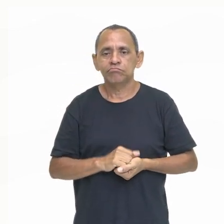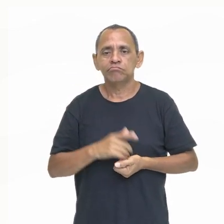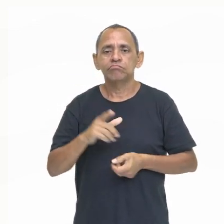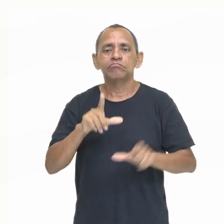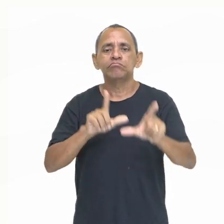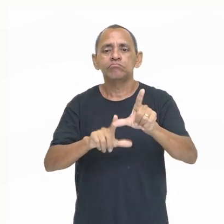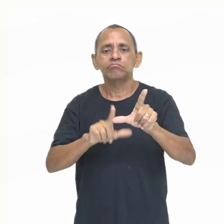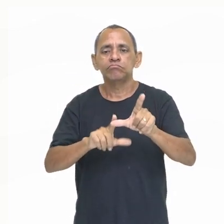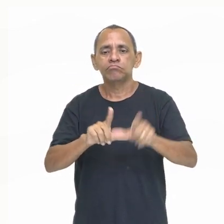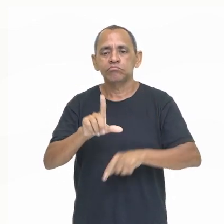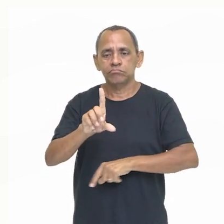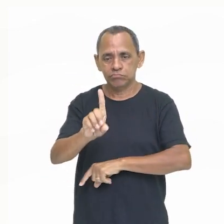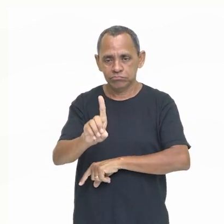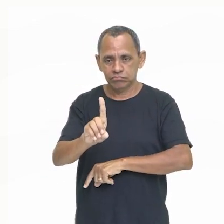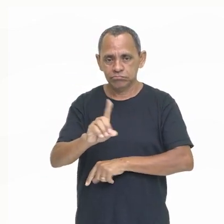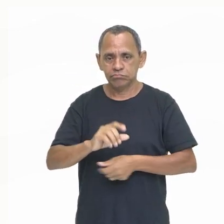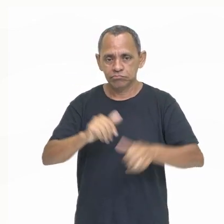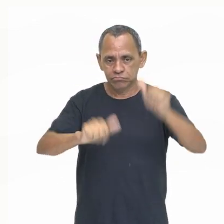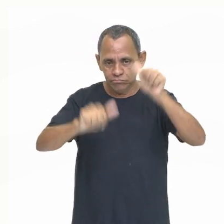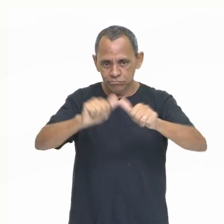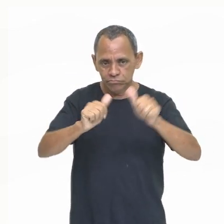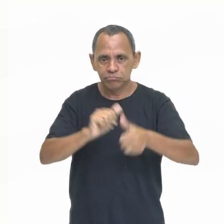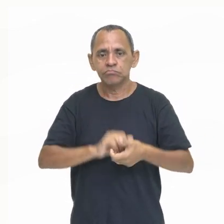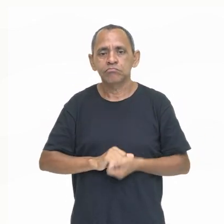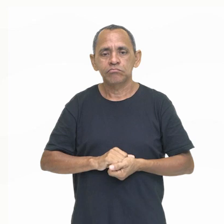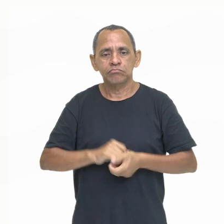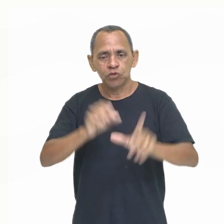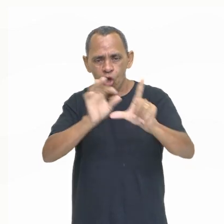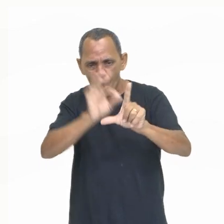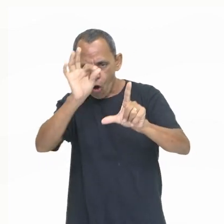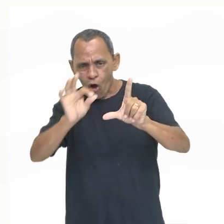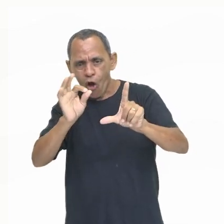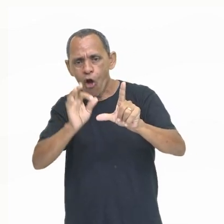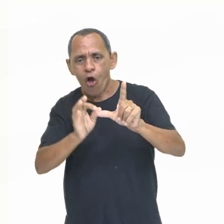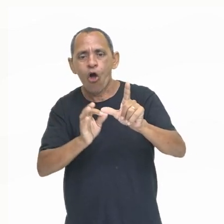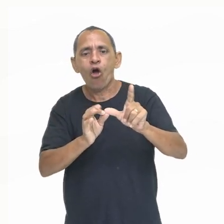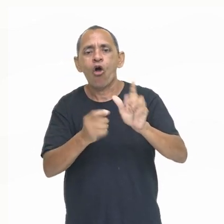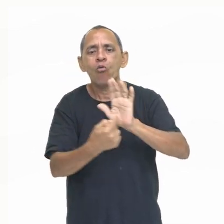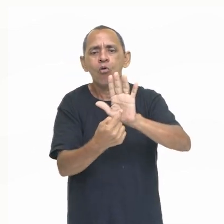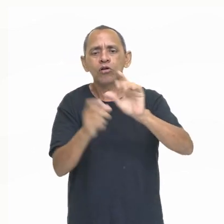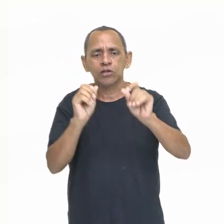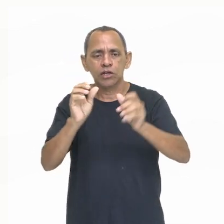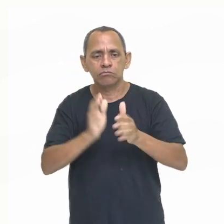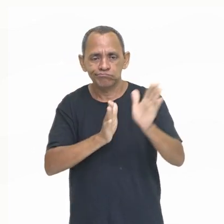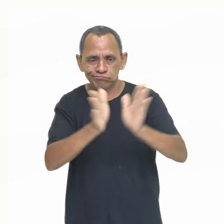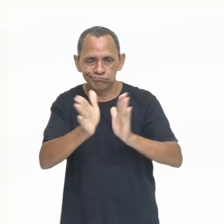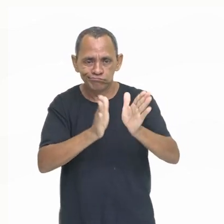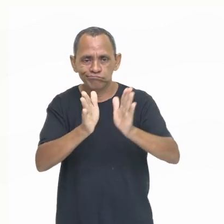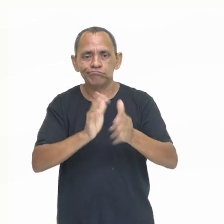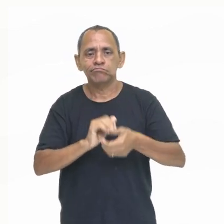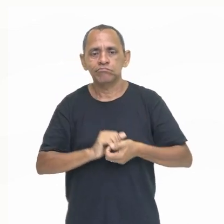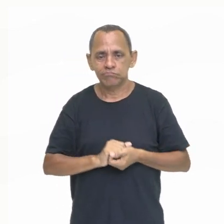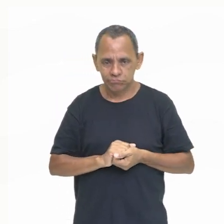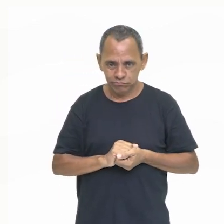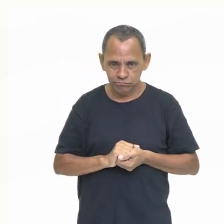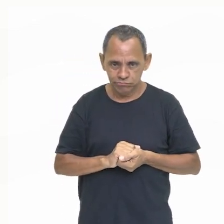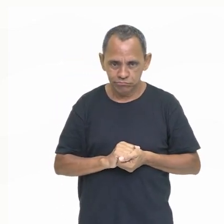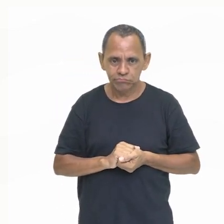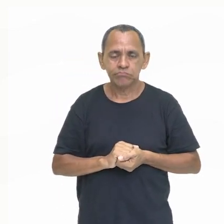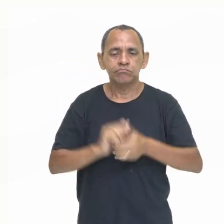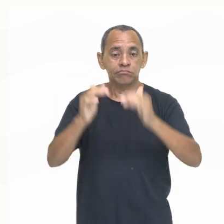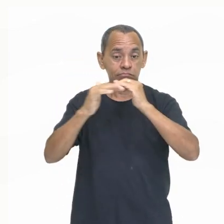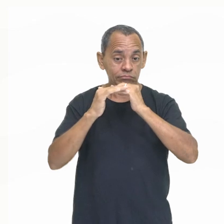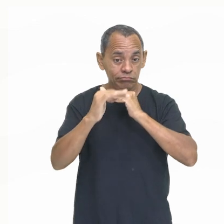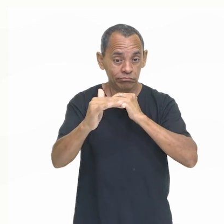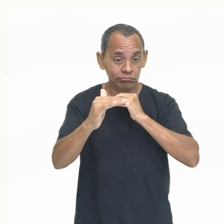D. Analisando o gráfico, determine os intervalos do domínio em que a função f é constante.